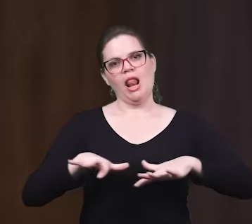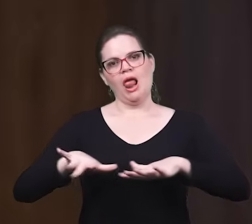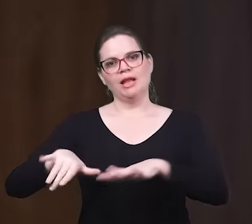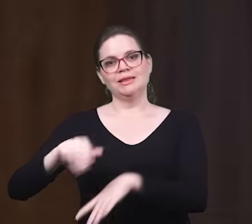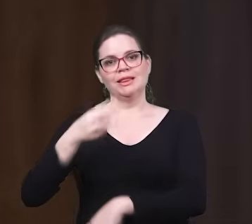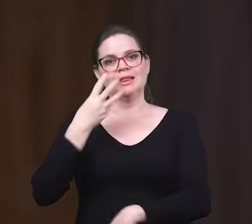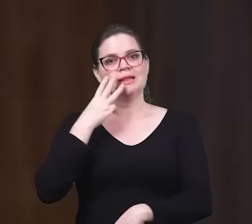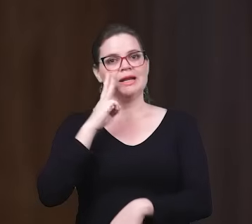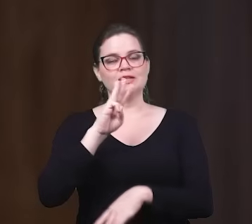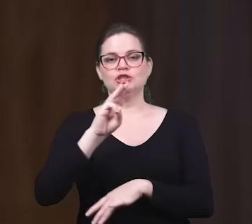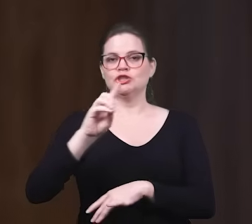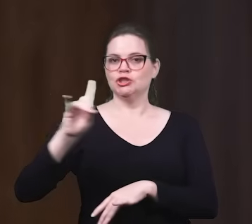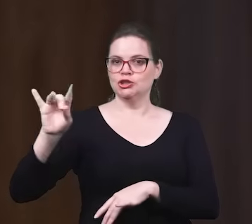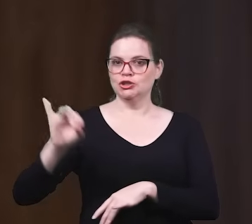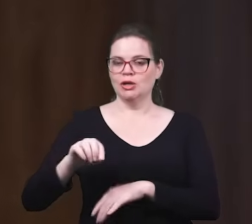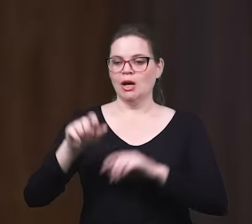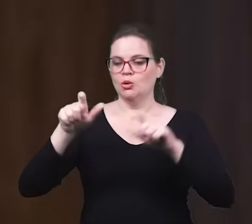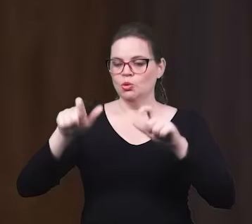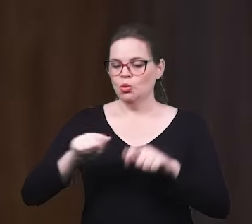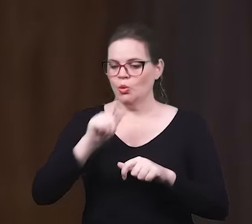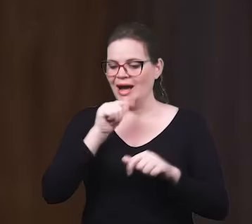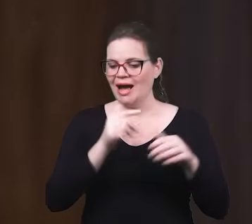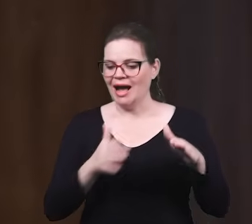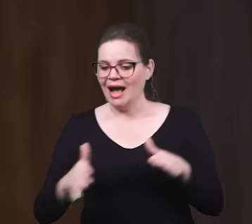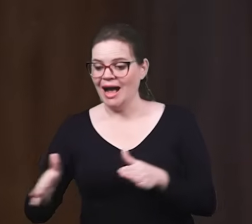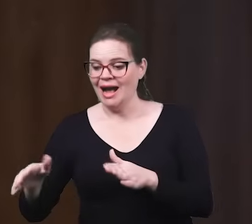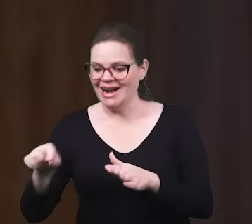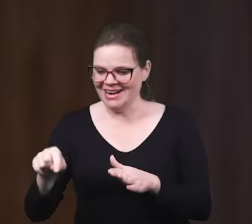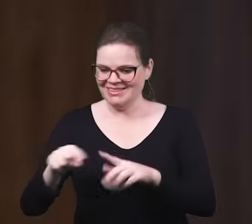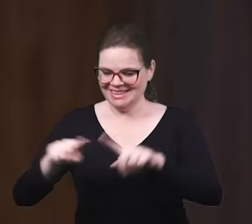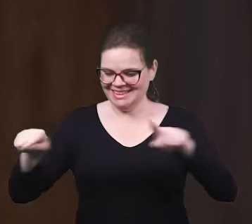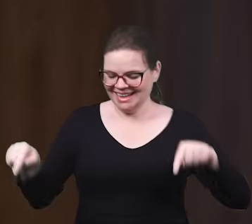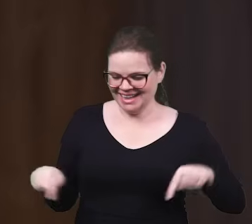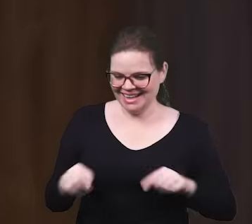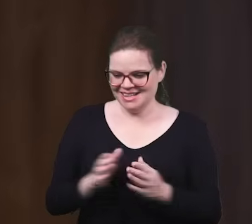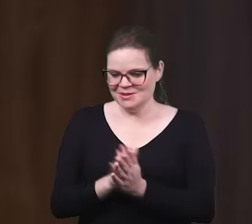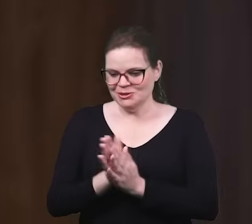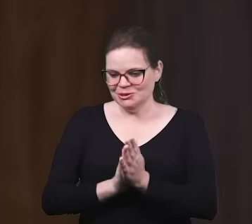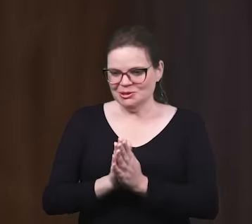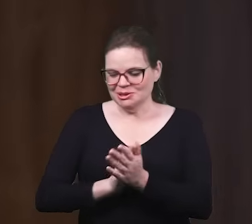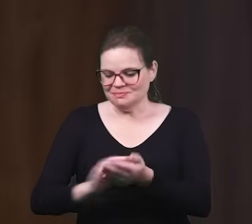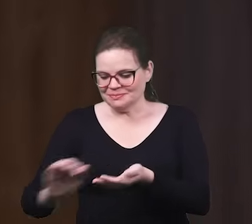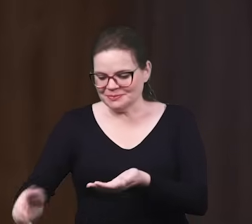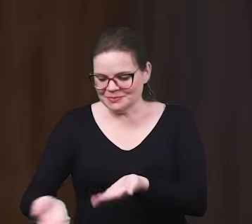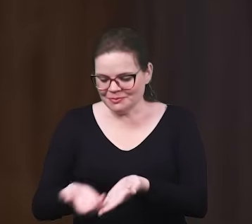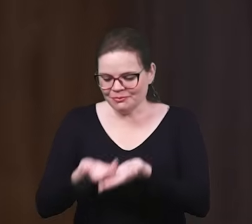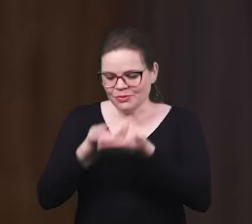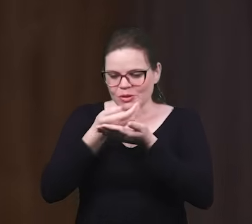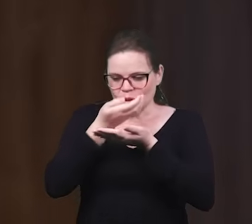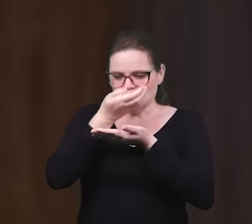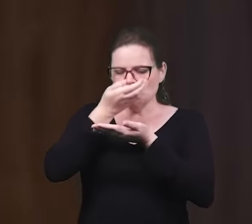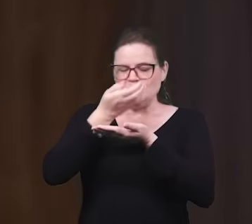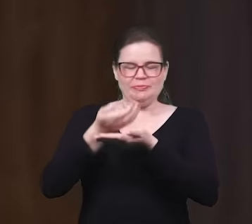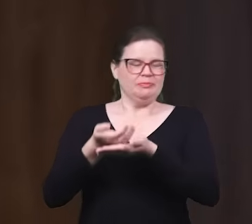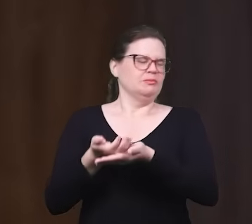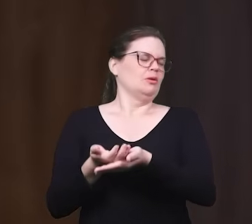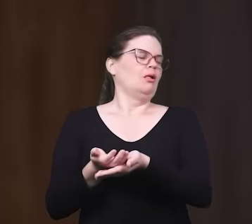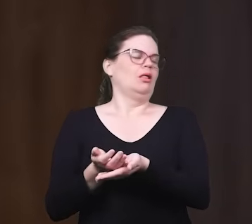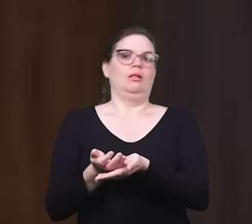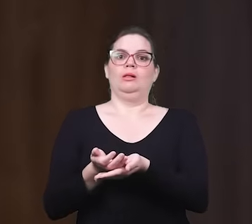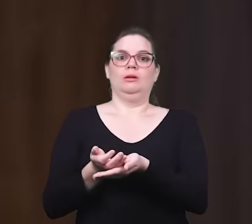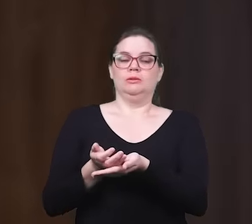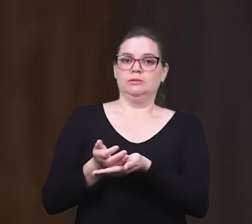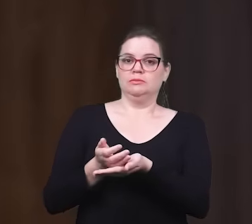a um lugar onde havia águas, porém as águas, diz a palavra de Deus, eram